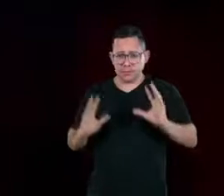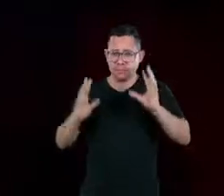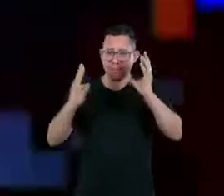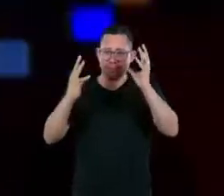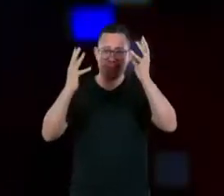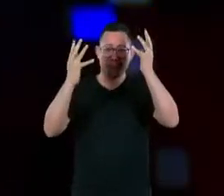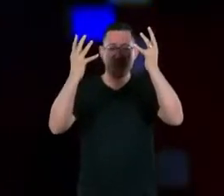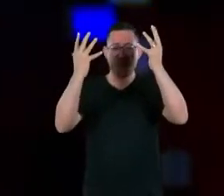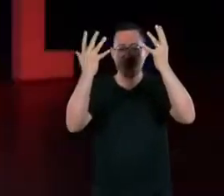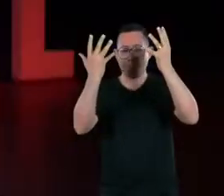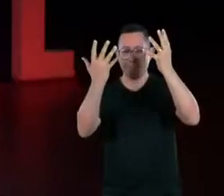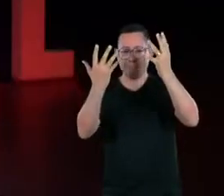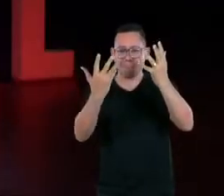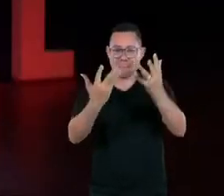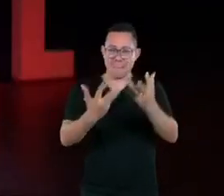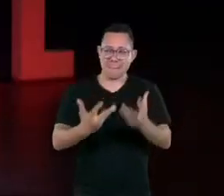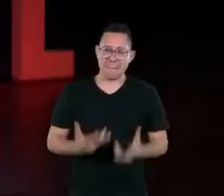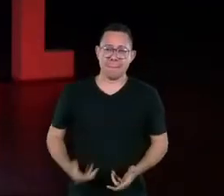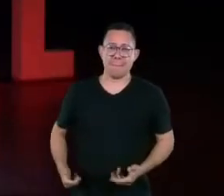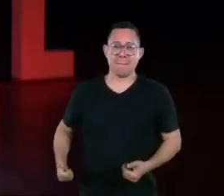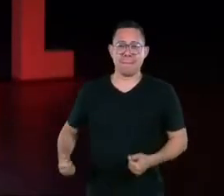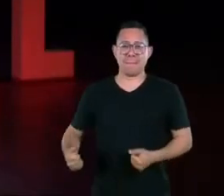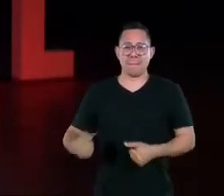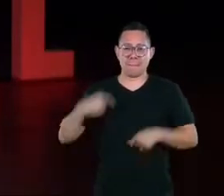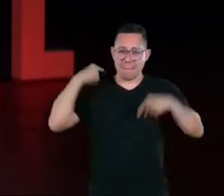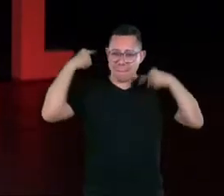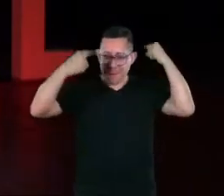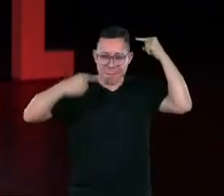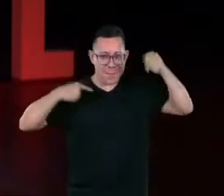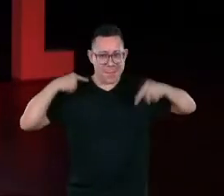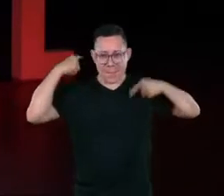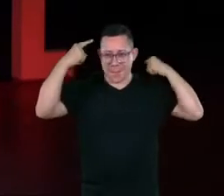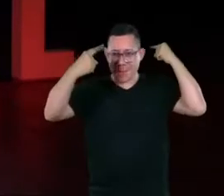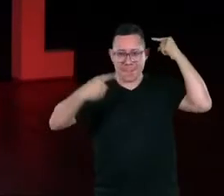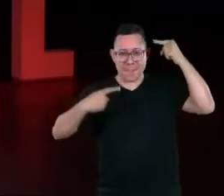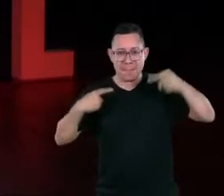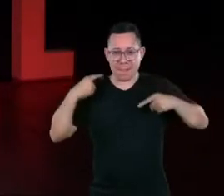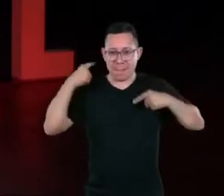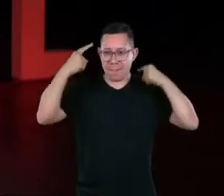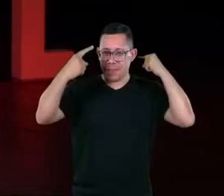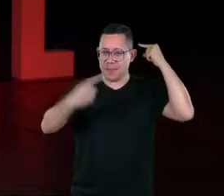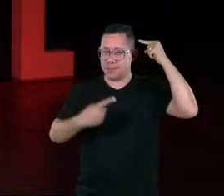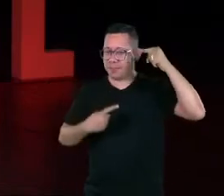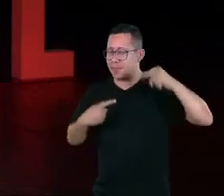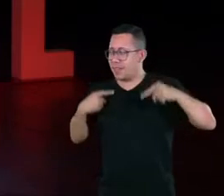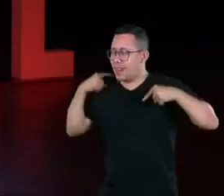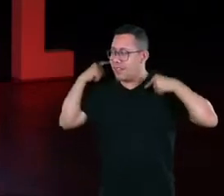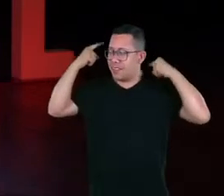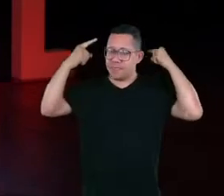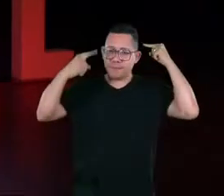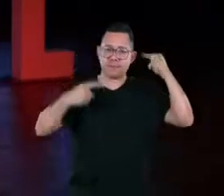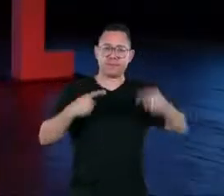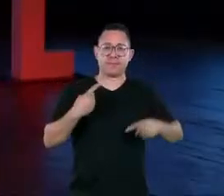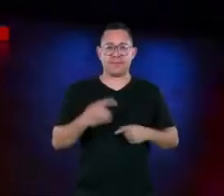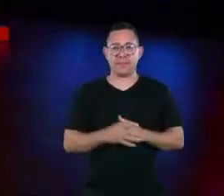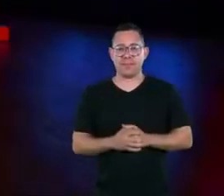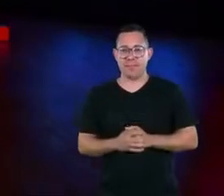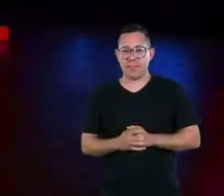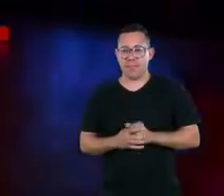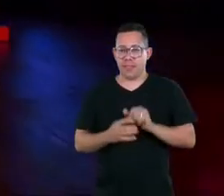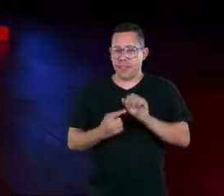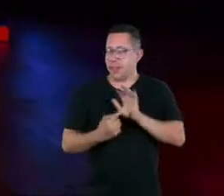lucidez, minha rebeldia, minha grande loucura, está na minha geração, na minha agonia, minha